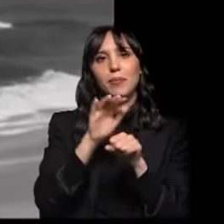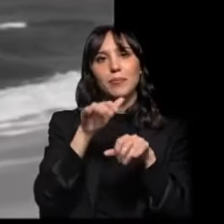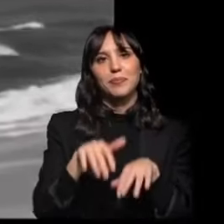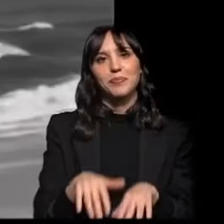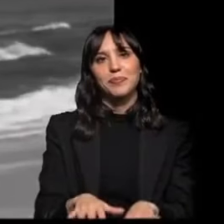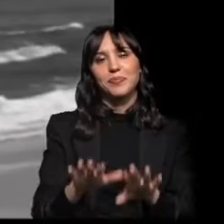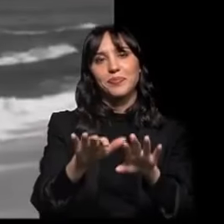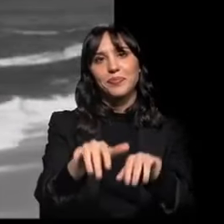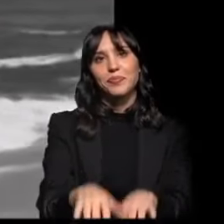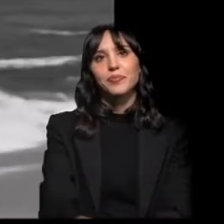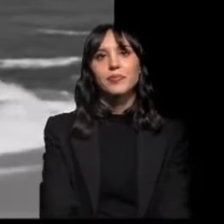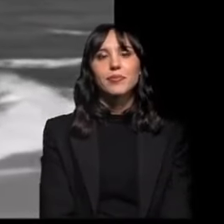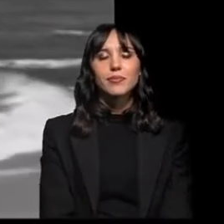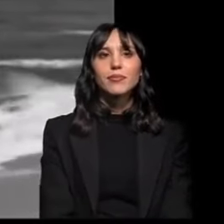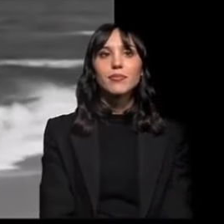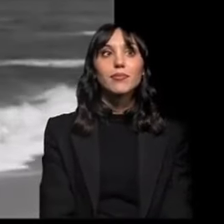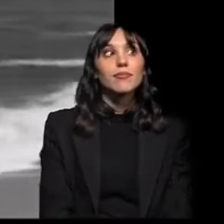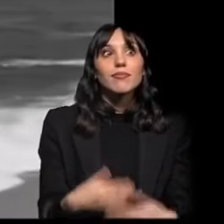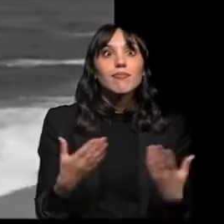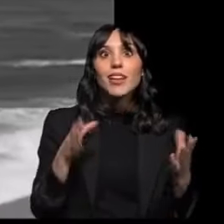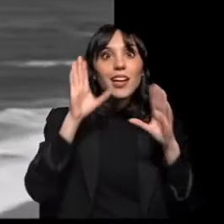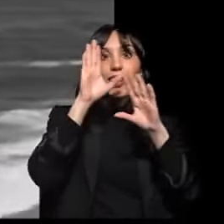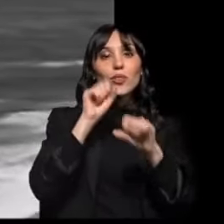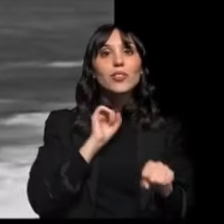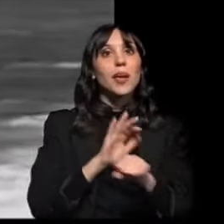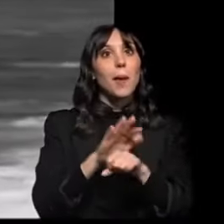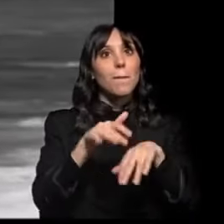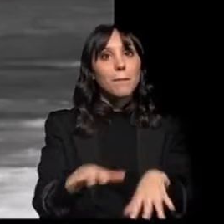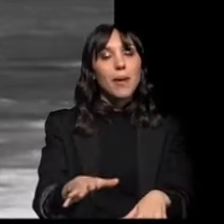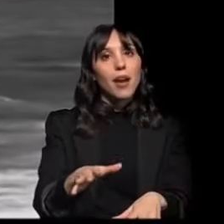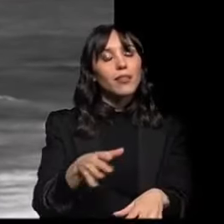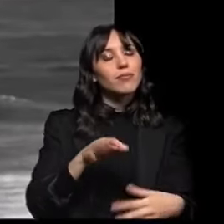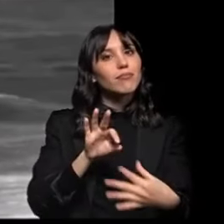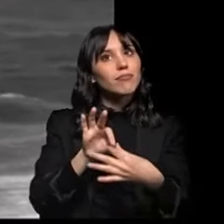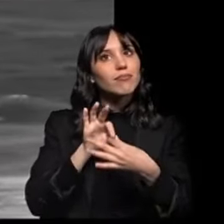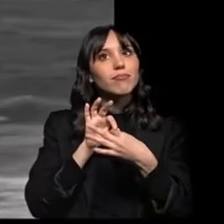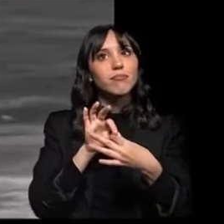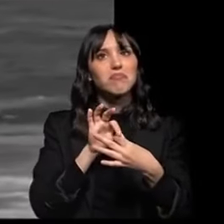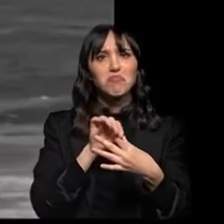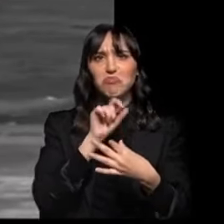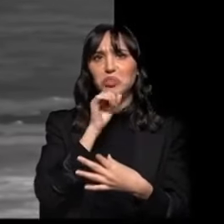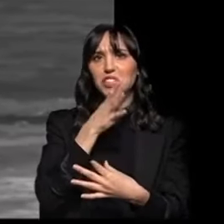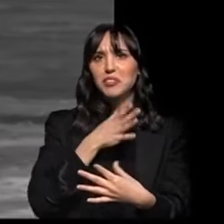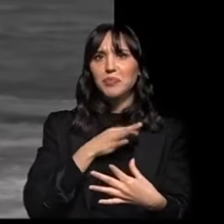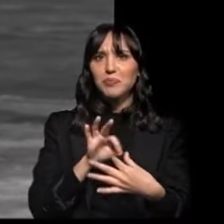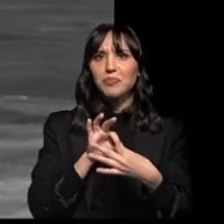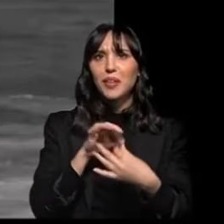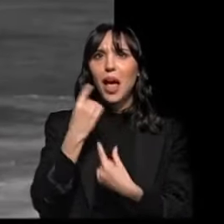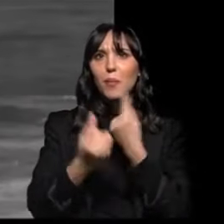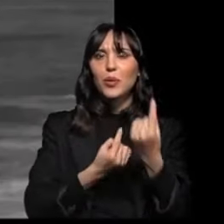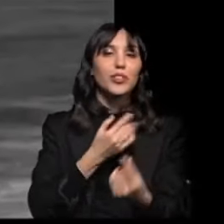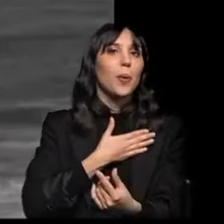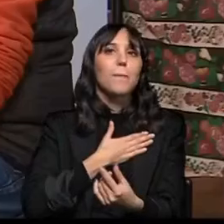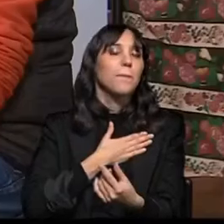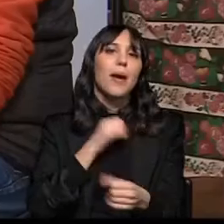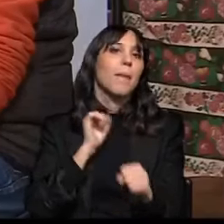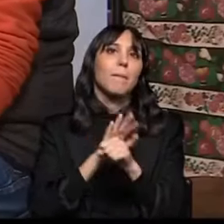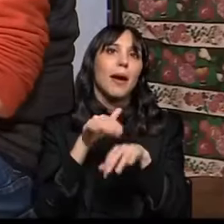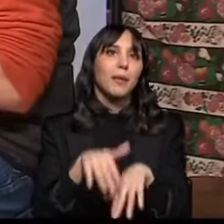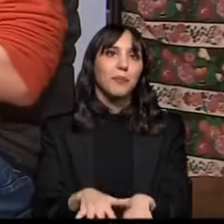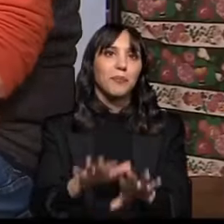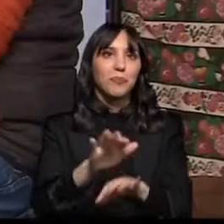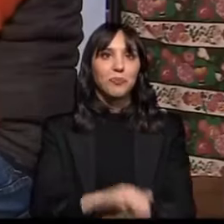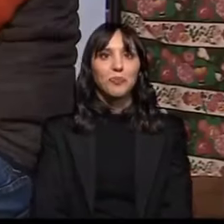Adoro, não sei o que o mar me diz, mas deve-me dizer alguma coisa, que eu adoro o mar. E outra coisa,